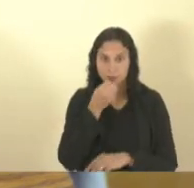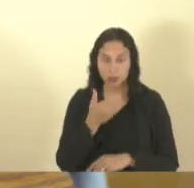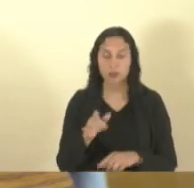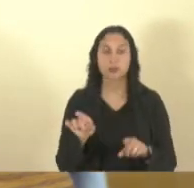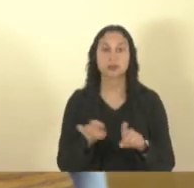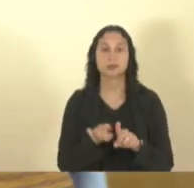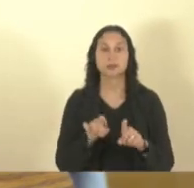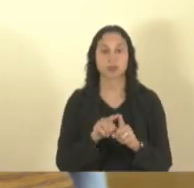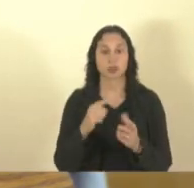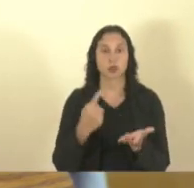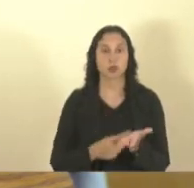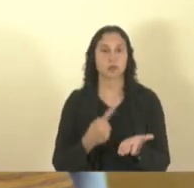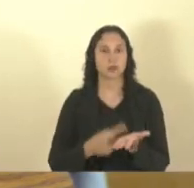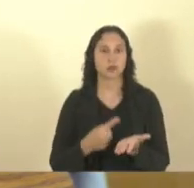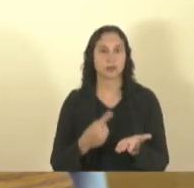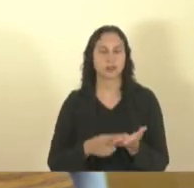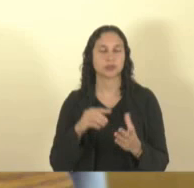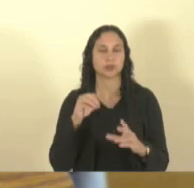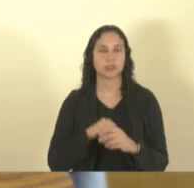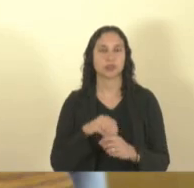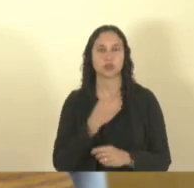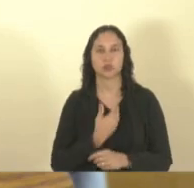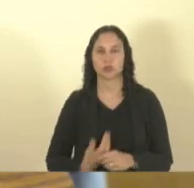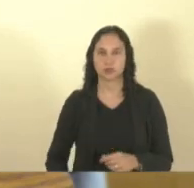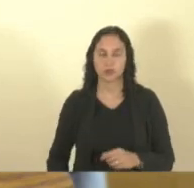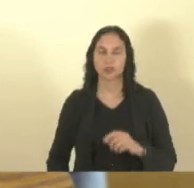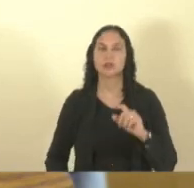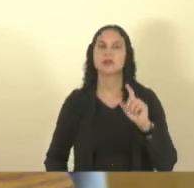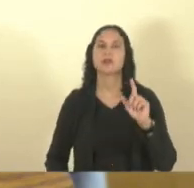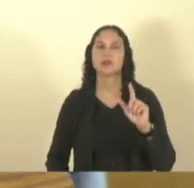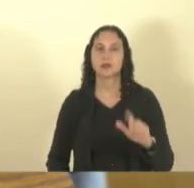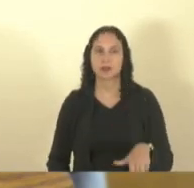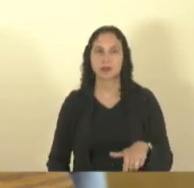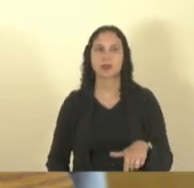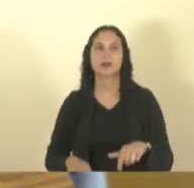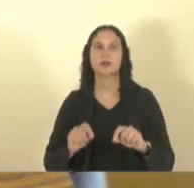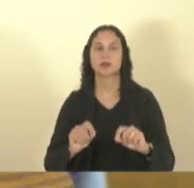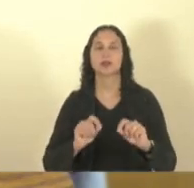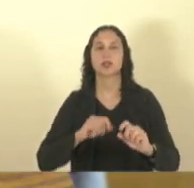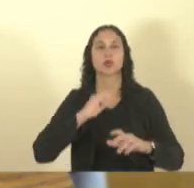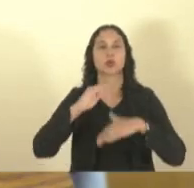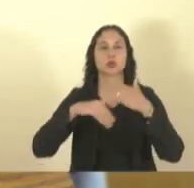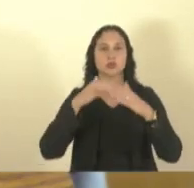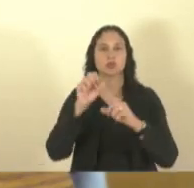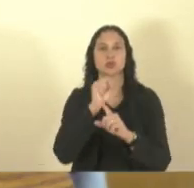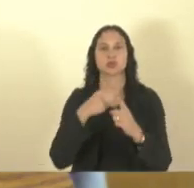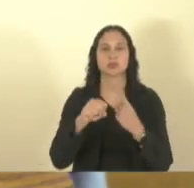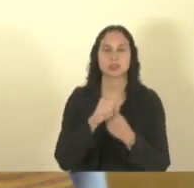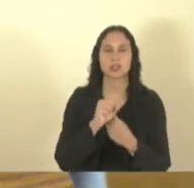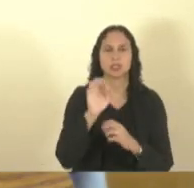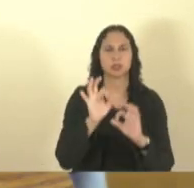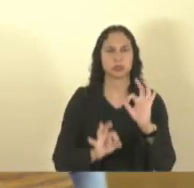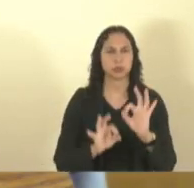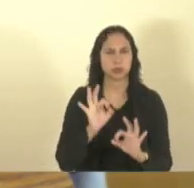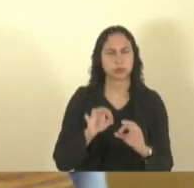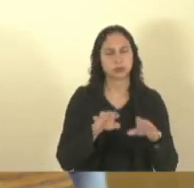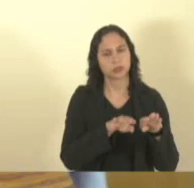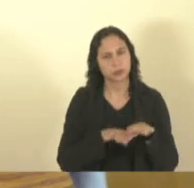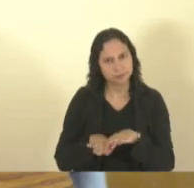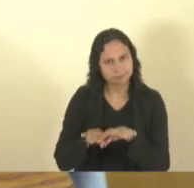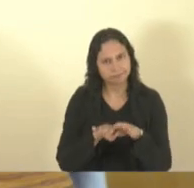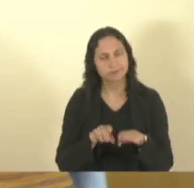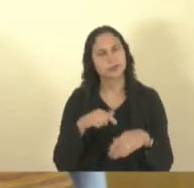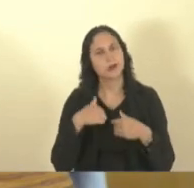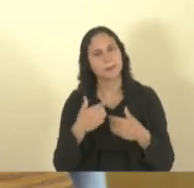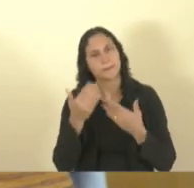sobretudo dentro dessa perspectiva de governo, que tem em mente também a construção de uma sociedade mais justa e igualitária. Então, meu